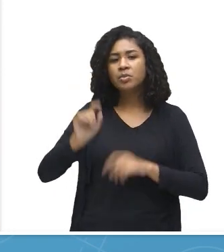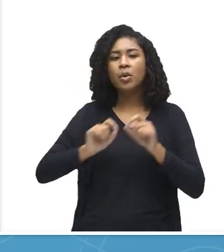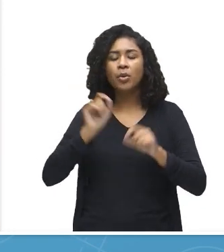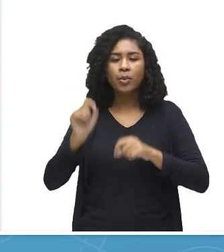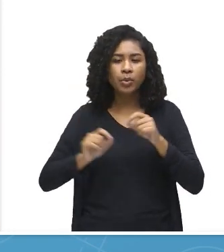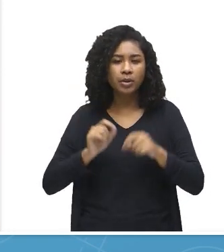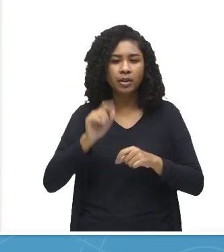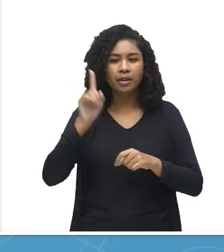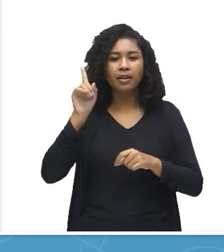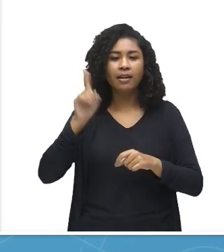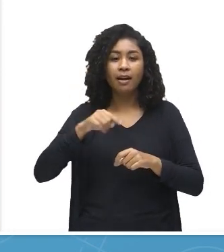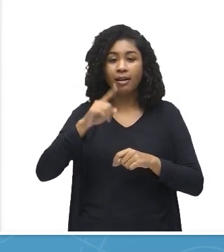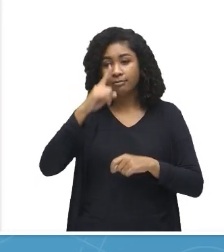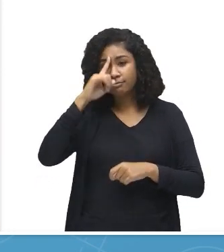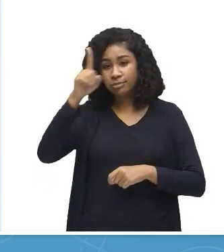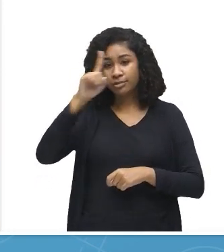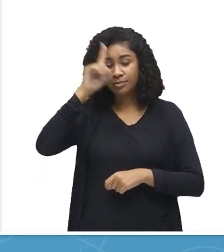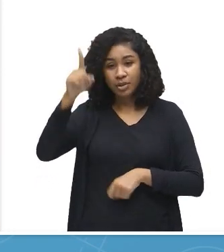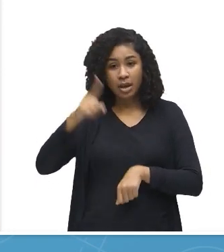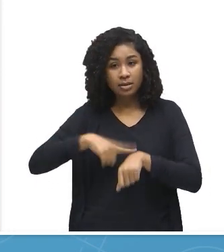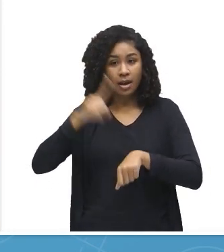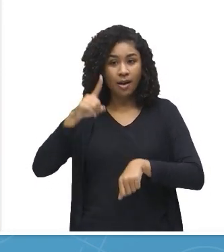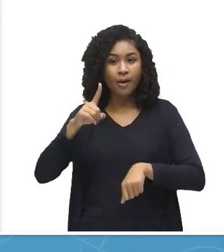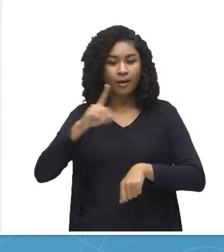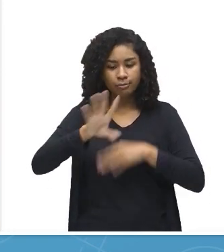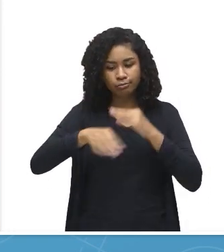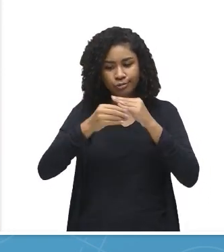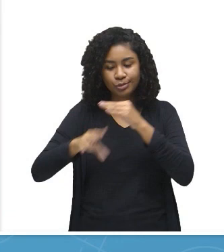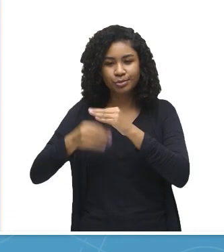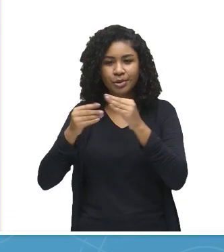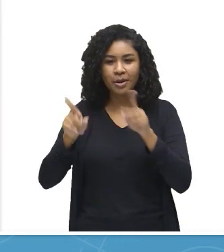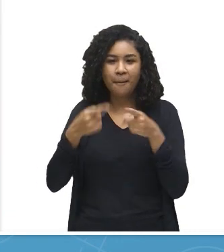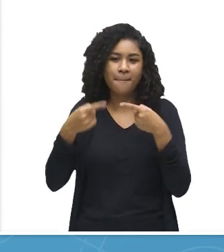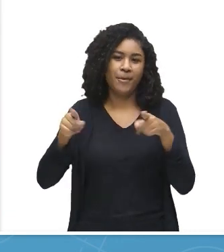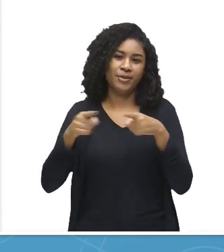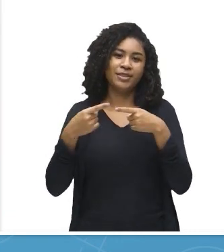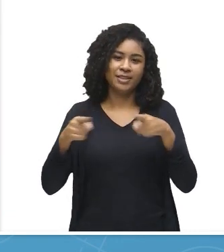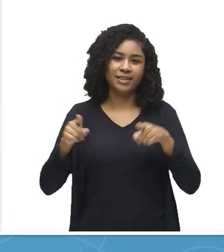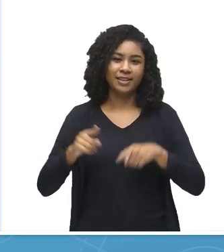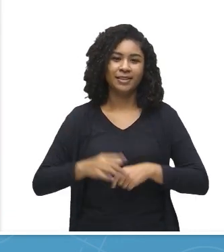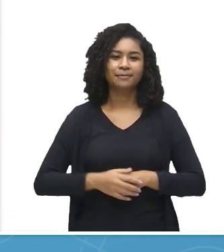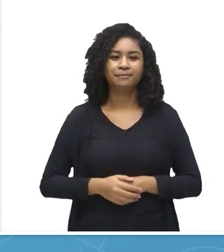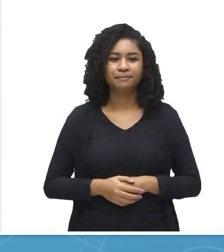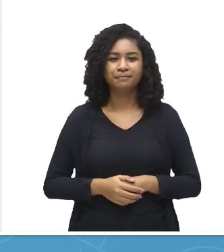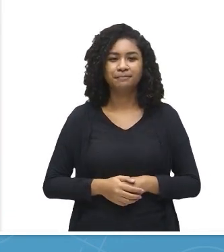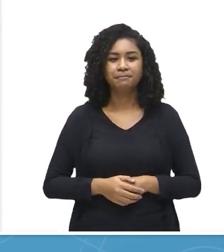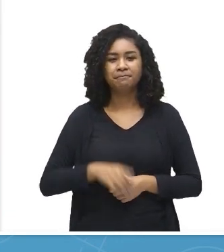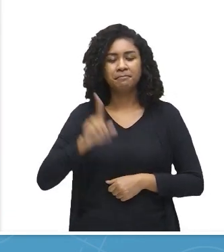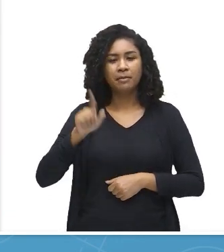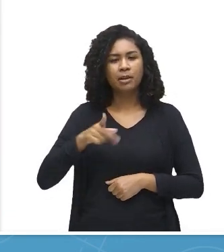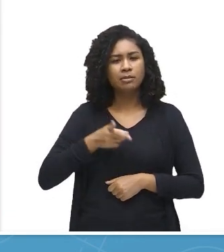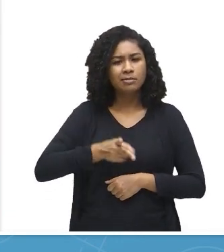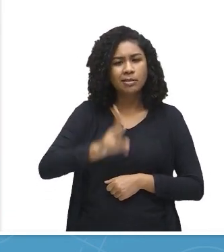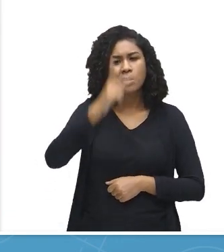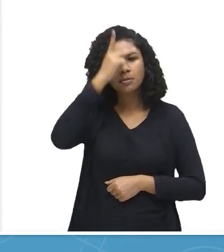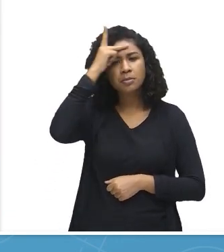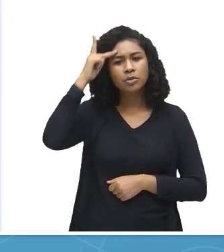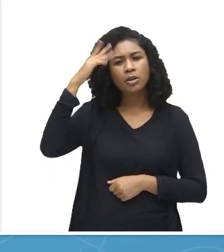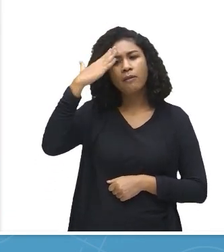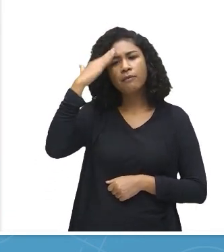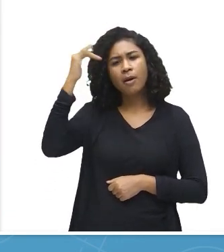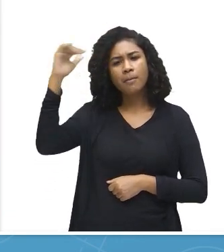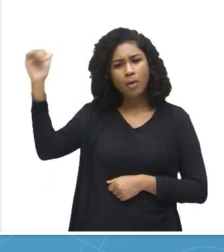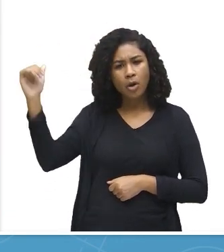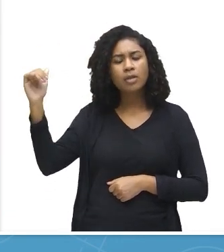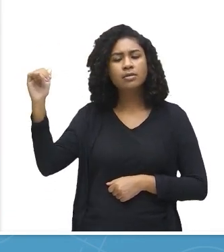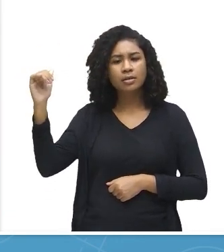mais carentes. É o estilo dos grandes mestres do samba. Os grandes mestres do samba, que são nomeados